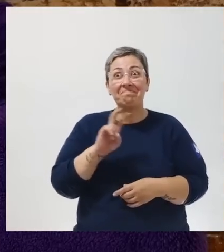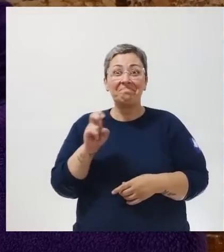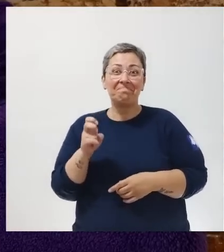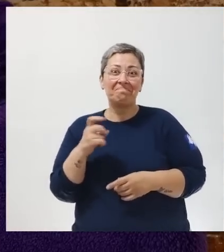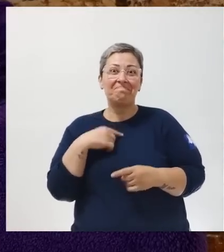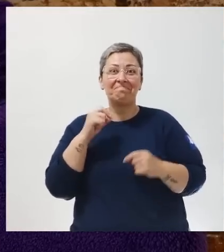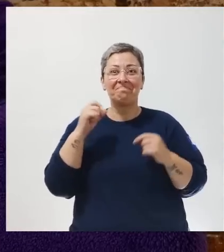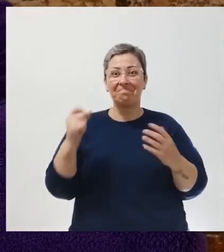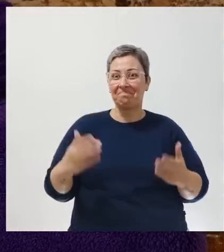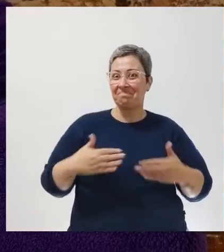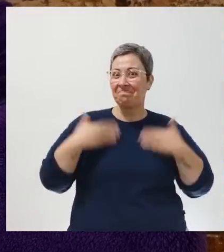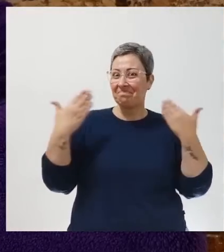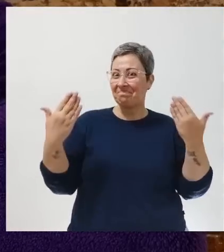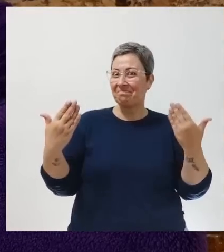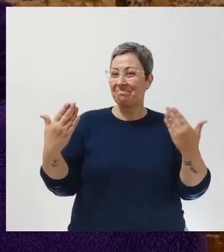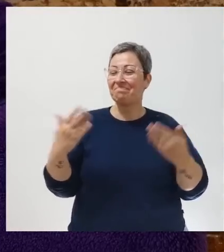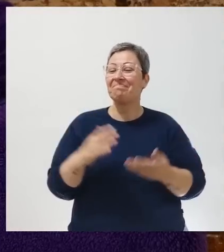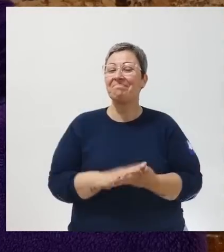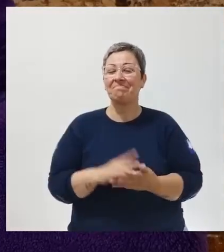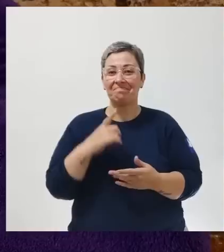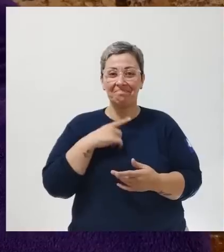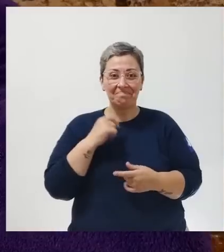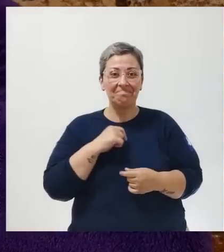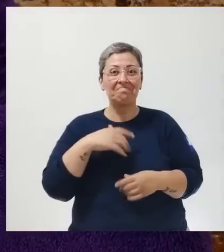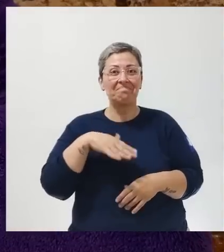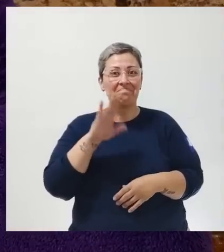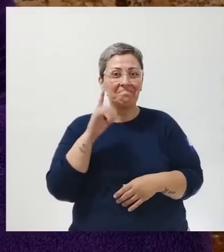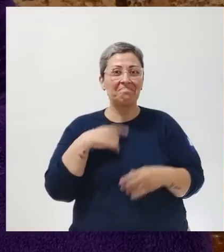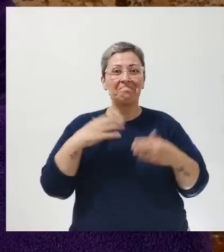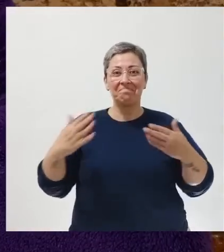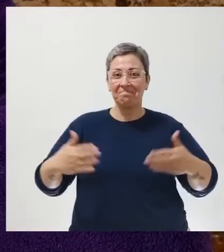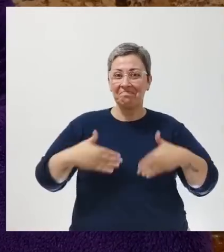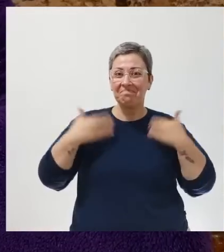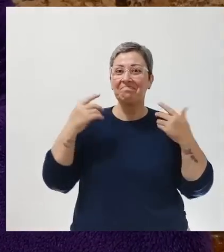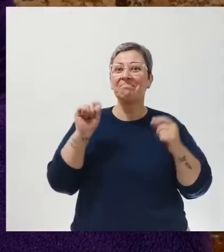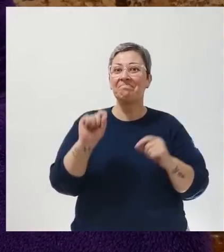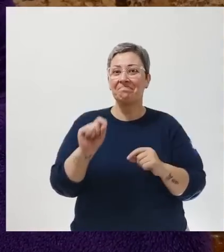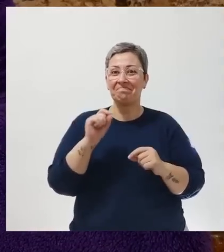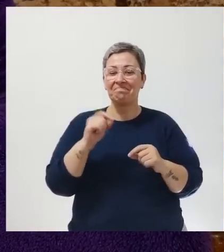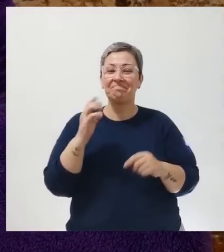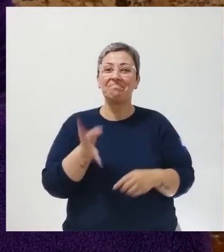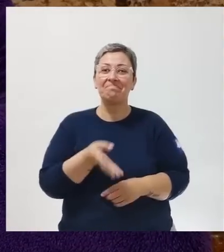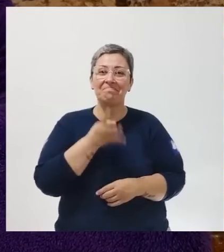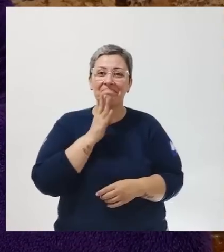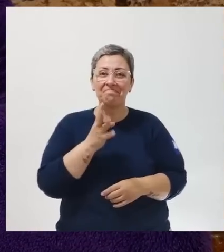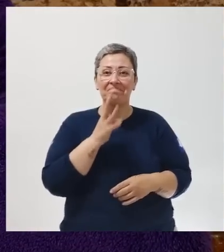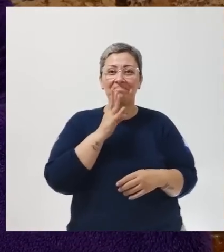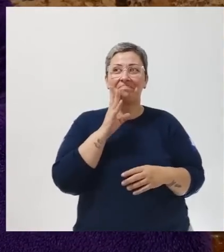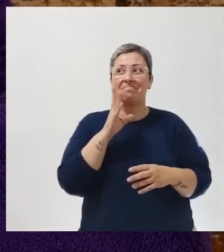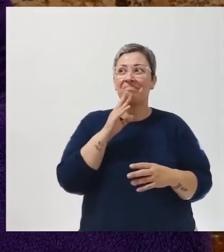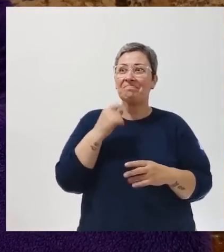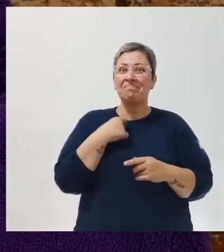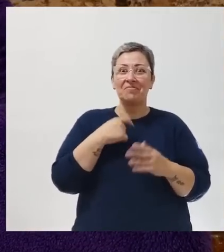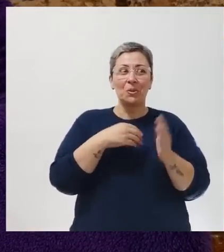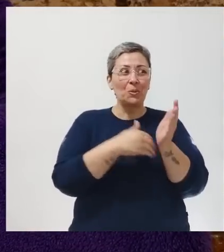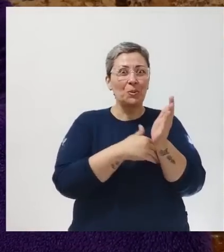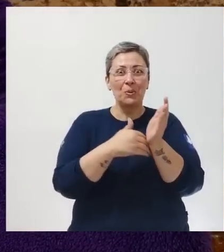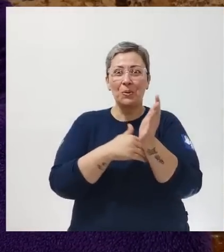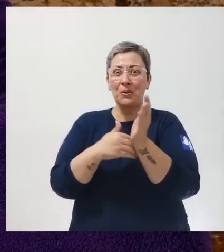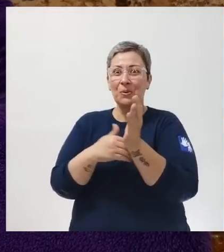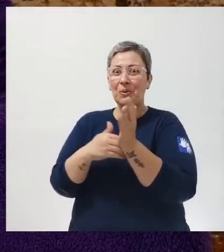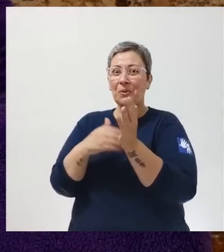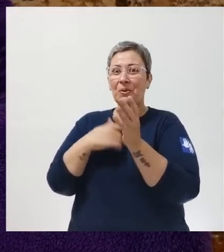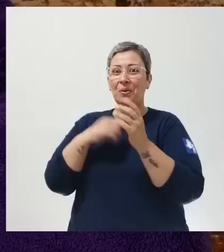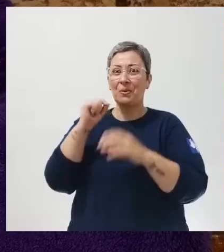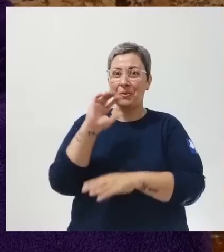fato surpreendente. E mais surpreendente foi conhecer os mistérios do